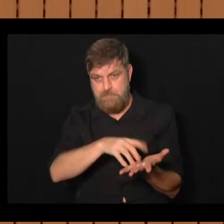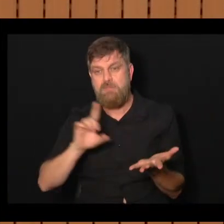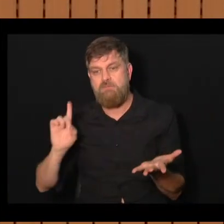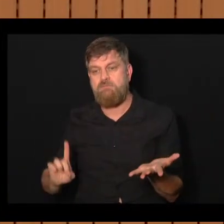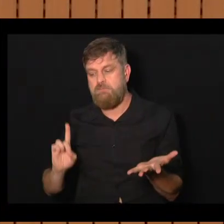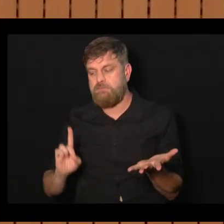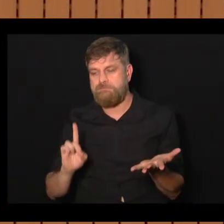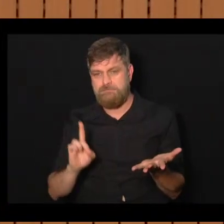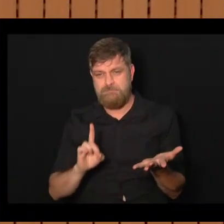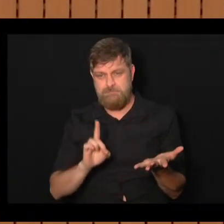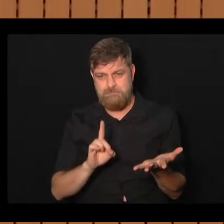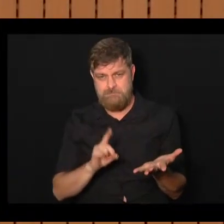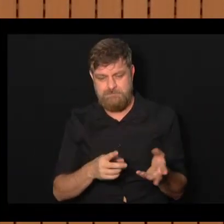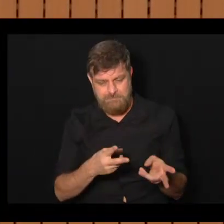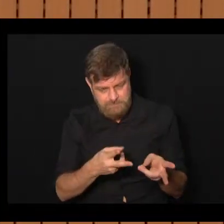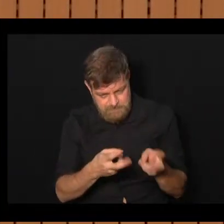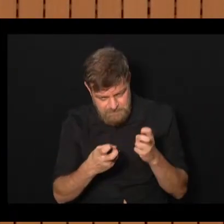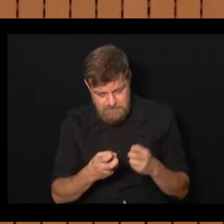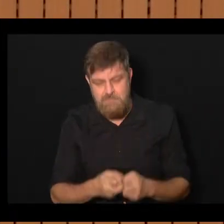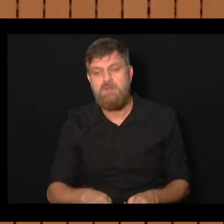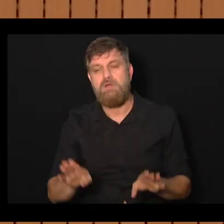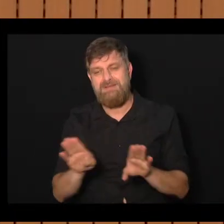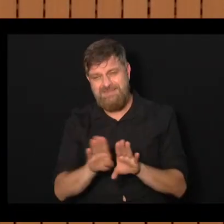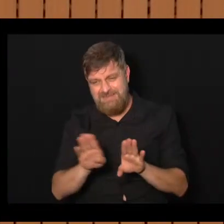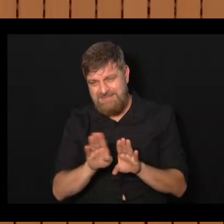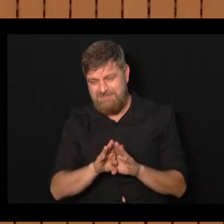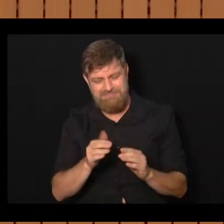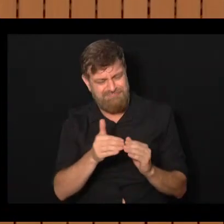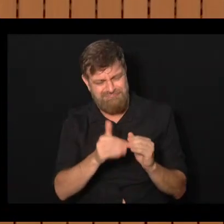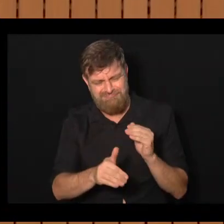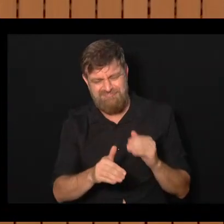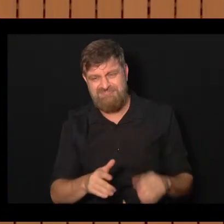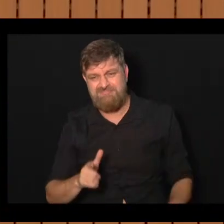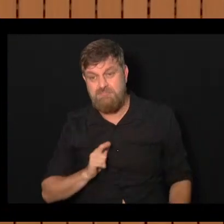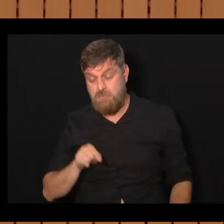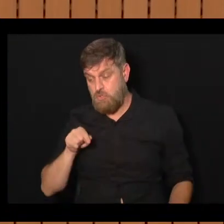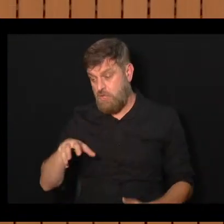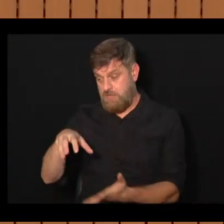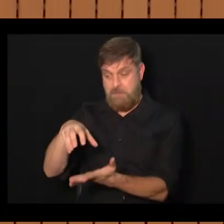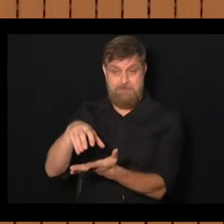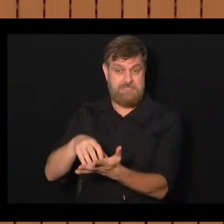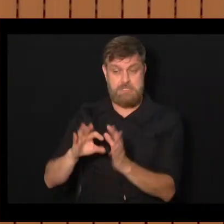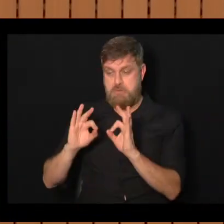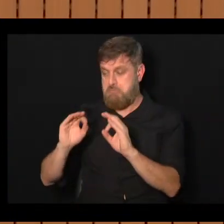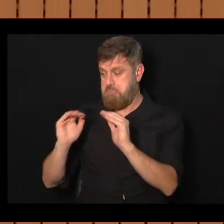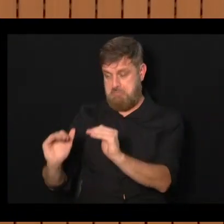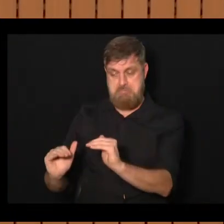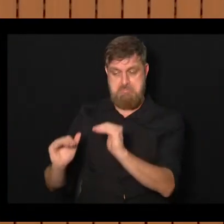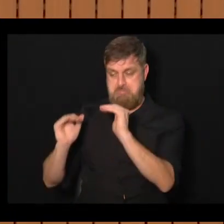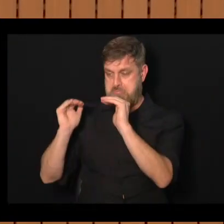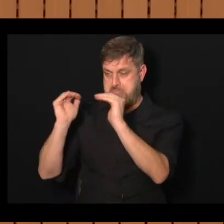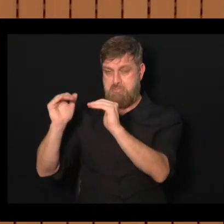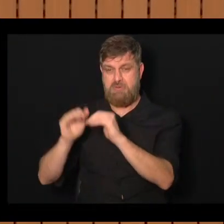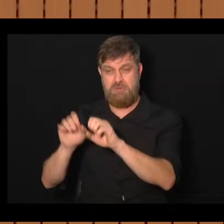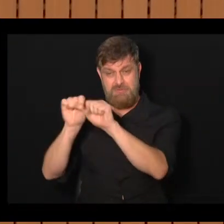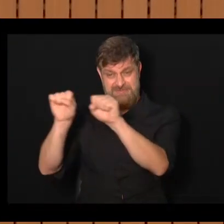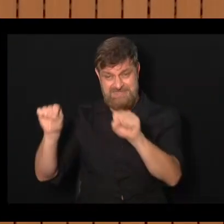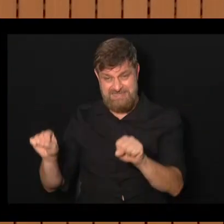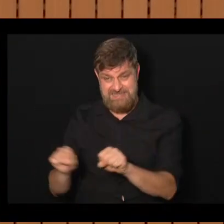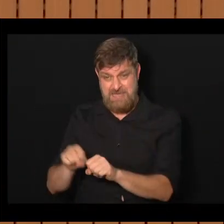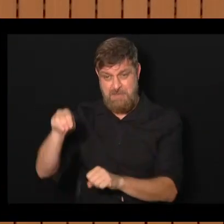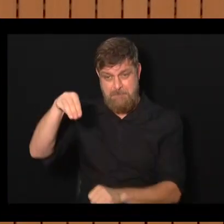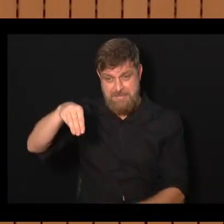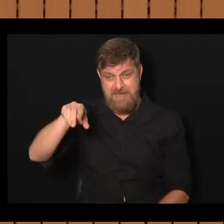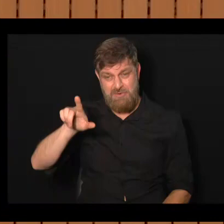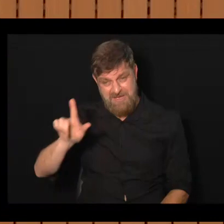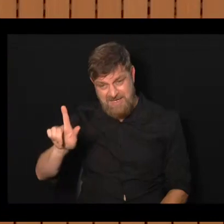constatar mais incompatibilidade com a sede luxuosa da rede Mário Gatti. Então,